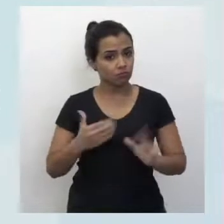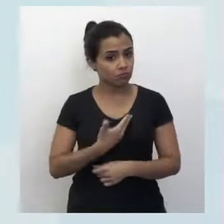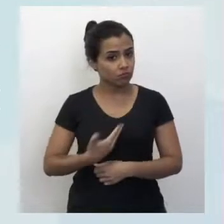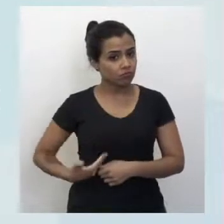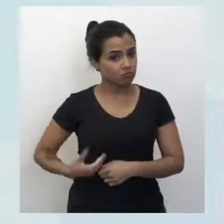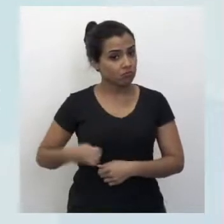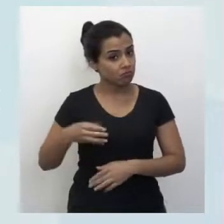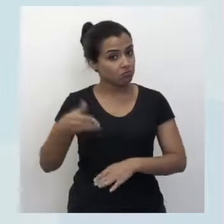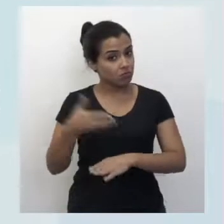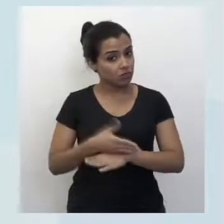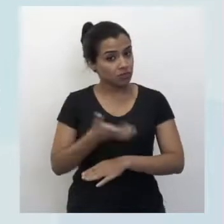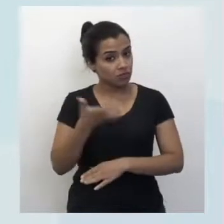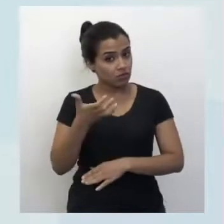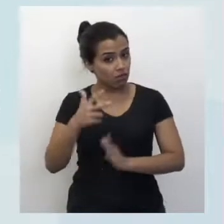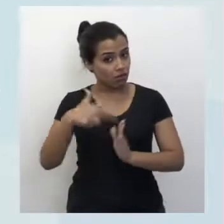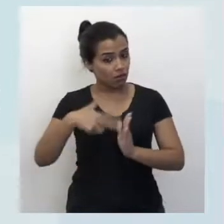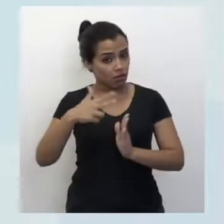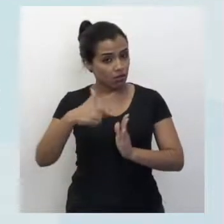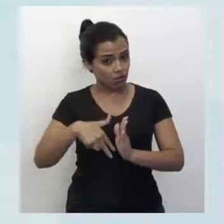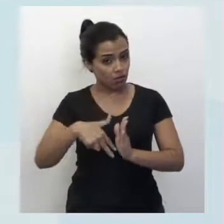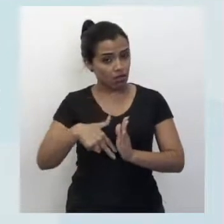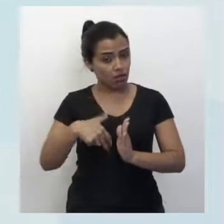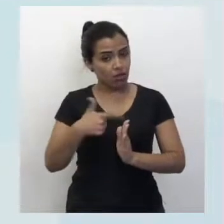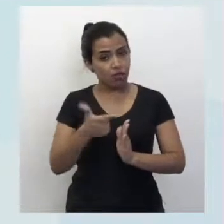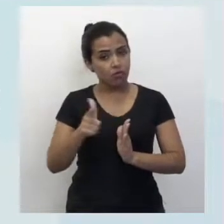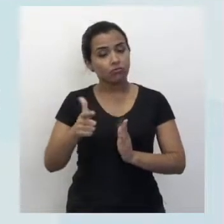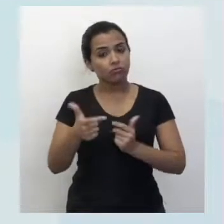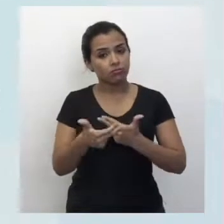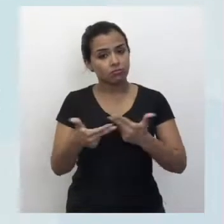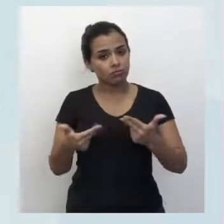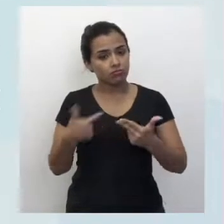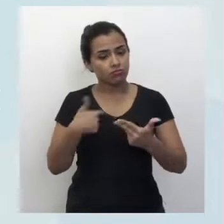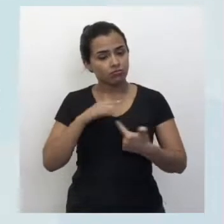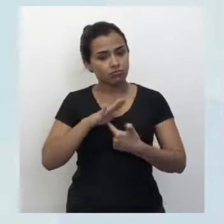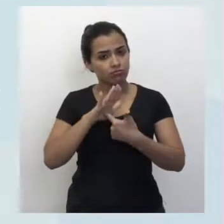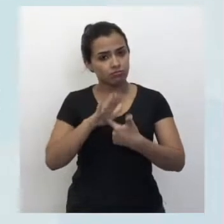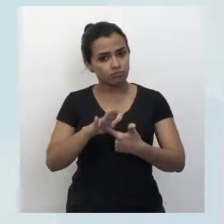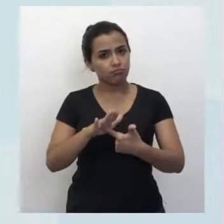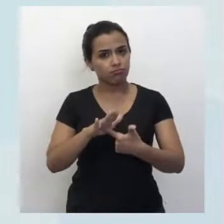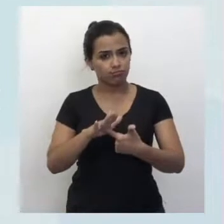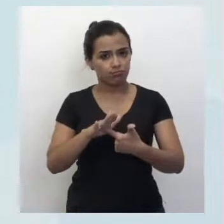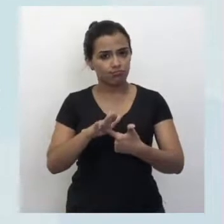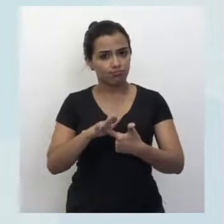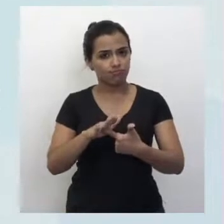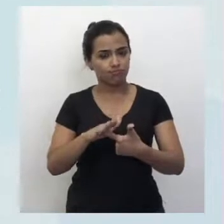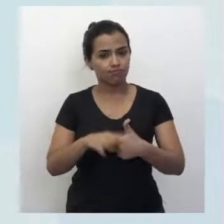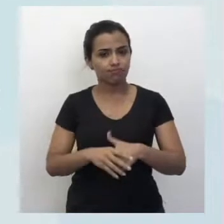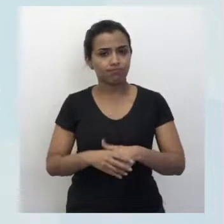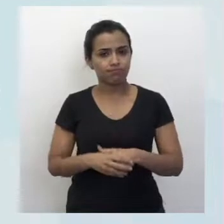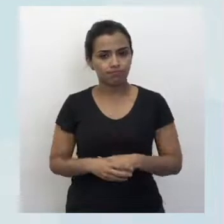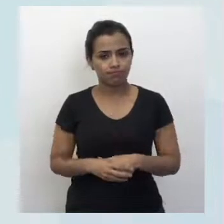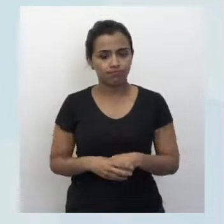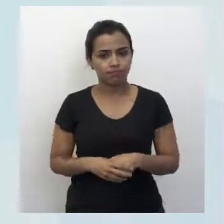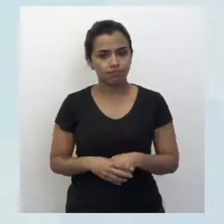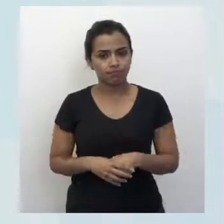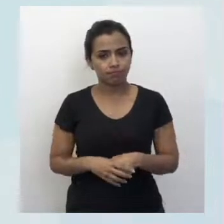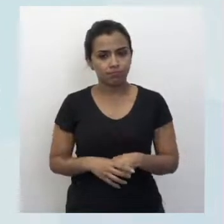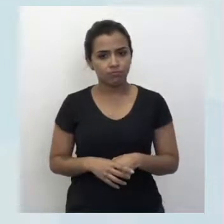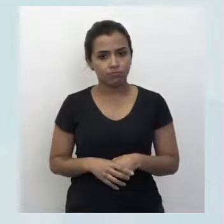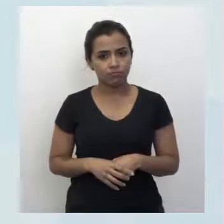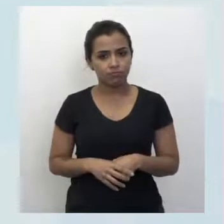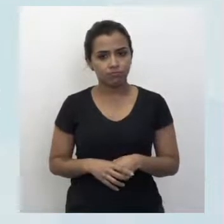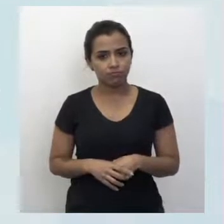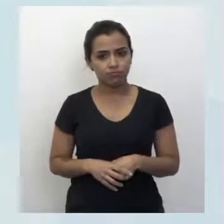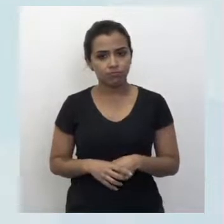acessar, ler outras obras de Machado de Assis, recomendo assim vivamente. Neste